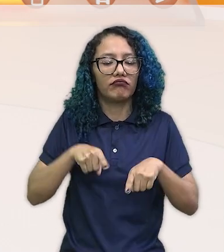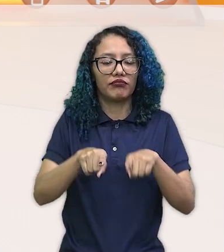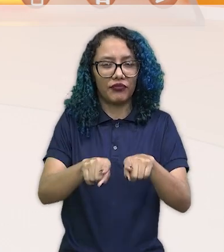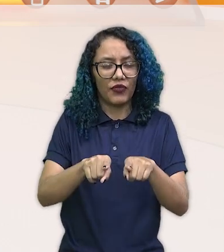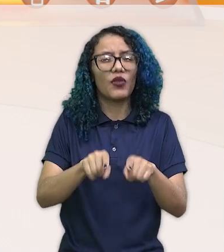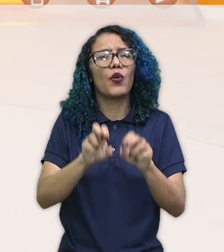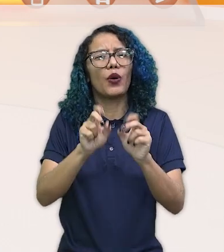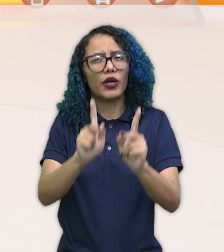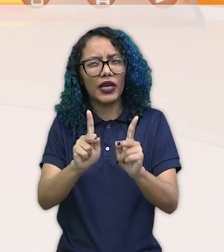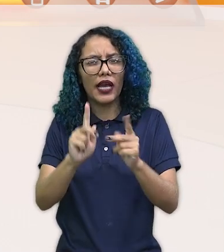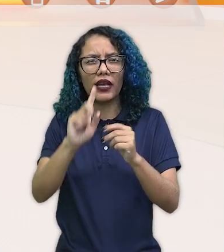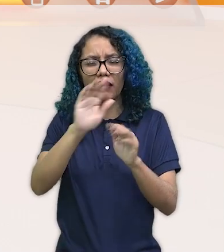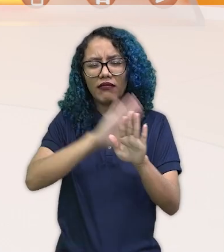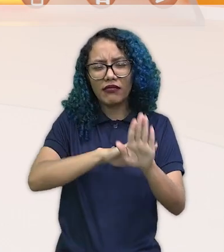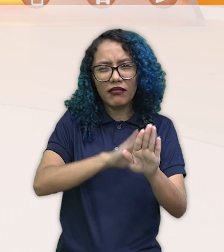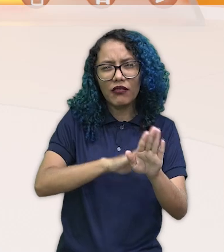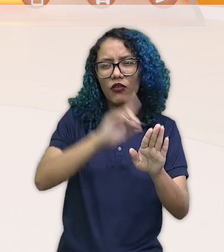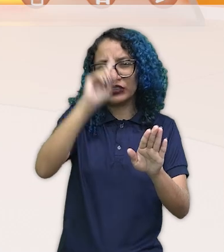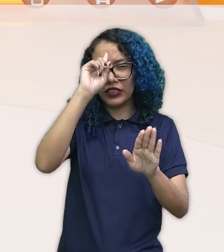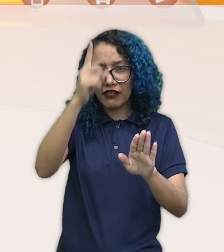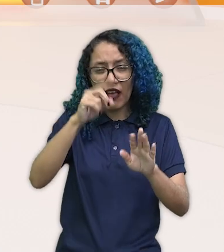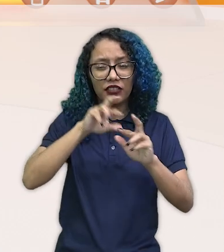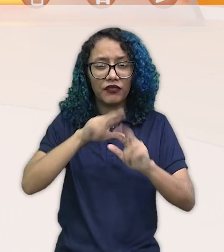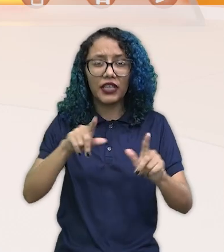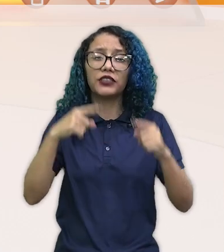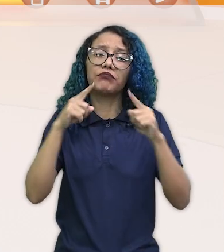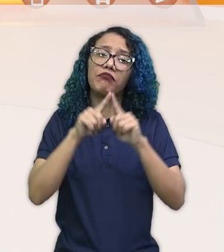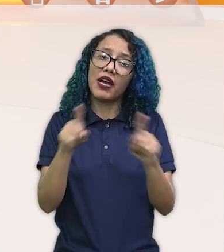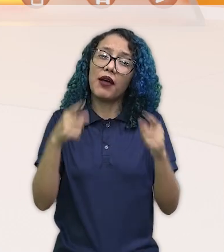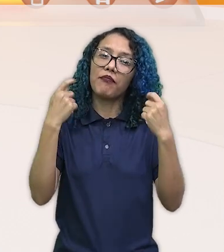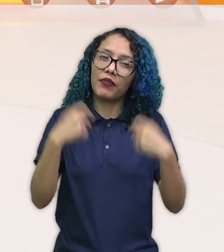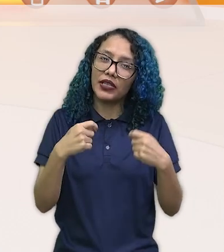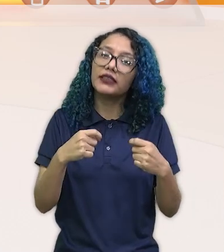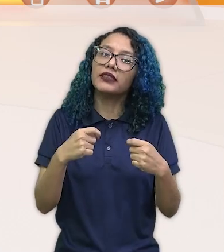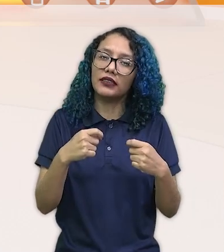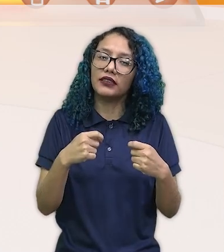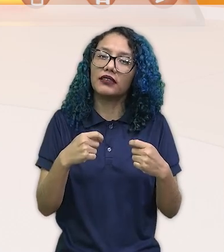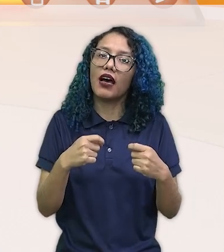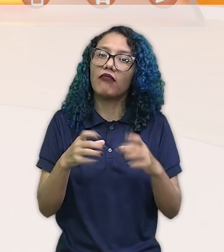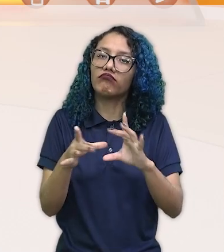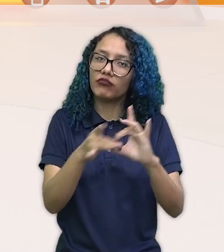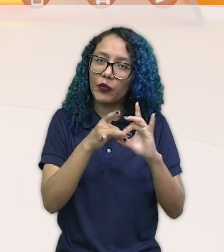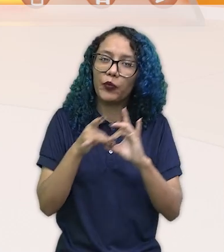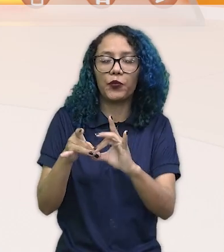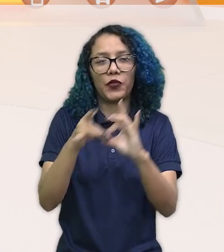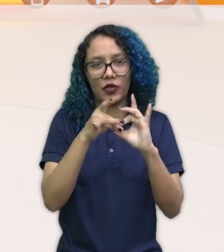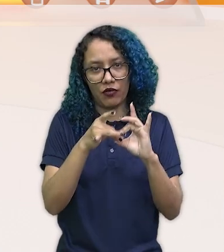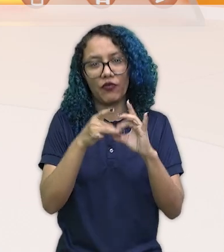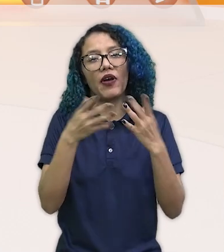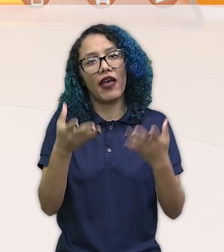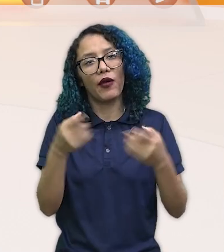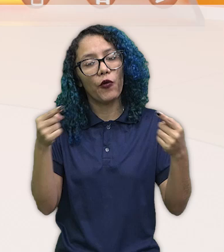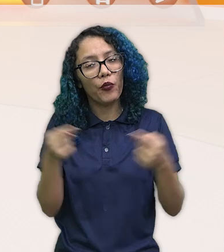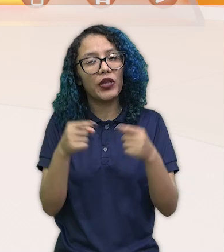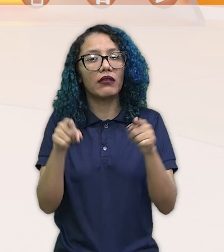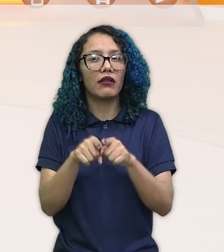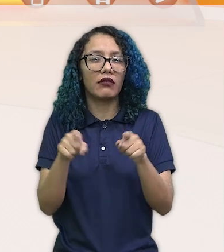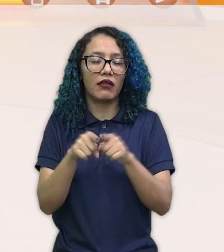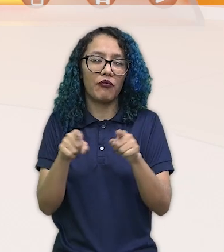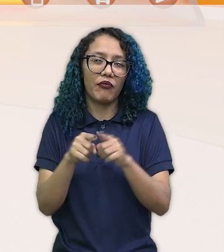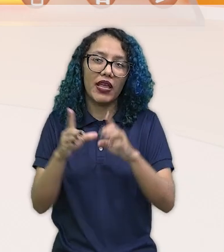ideias diferentes, mesmo com ideologias diferentes, eles têm que aprender a trabalhar juntos. É assim que funciona a